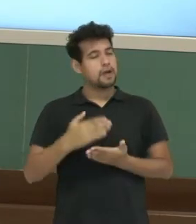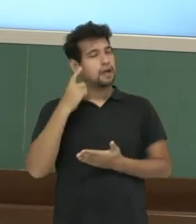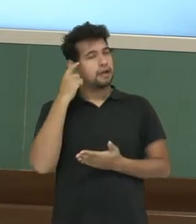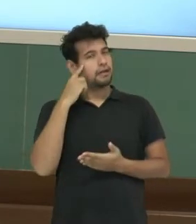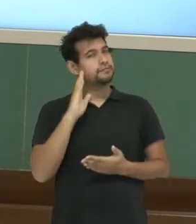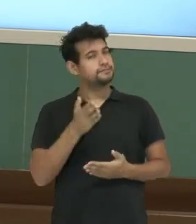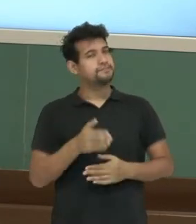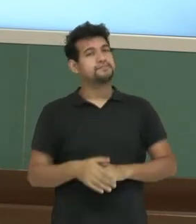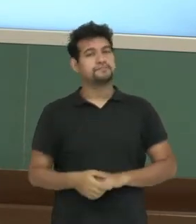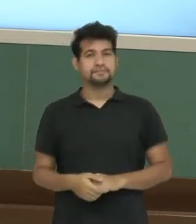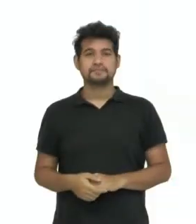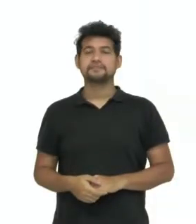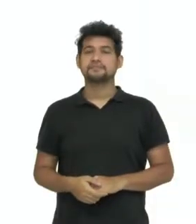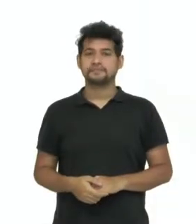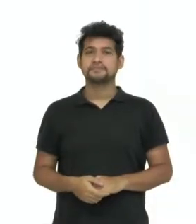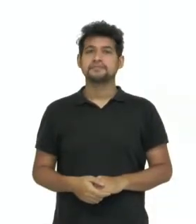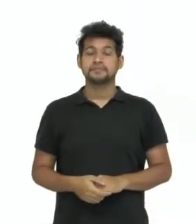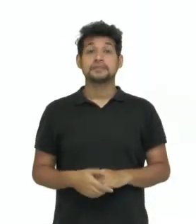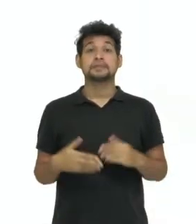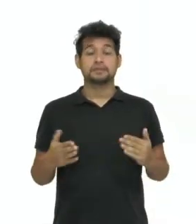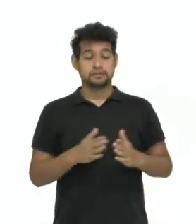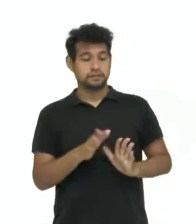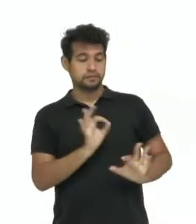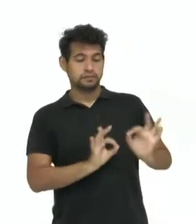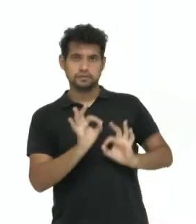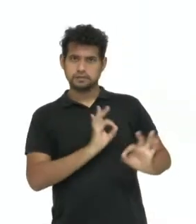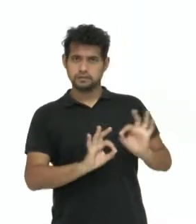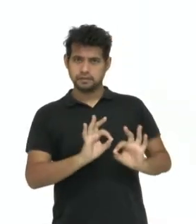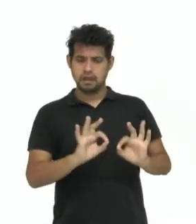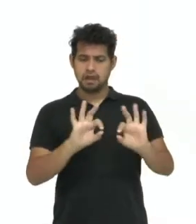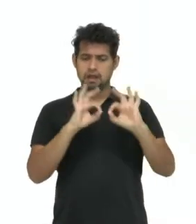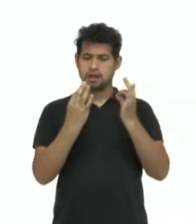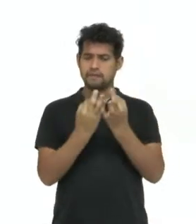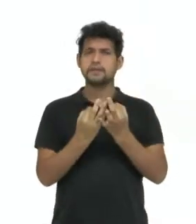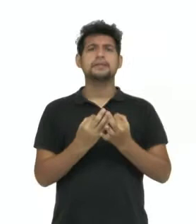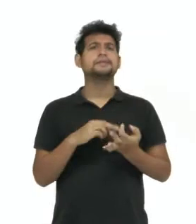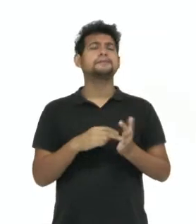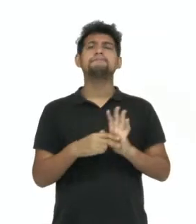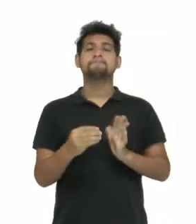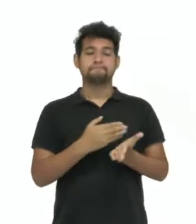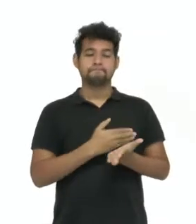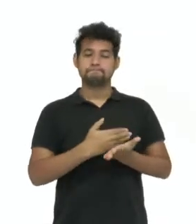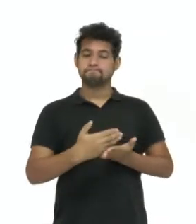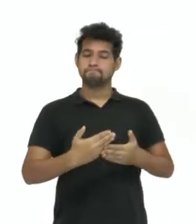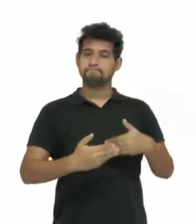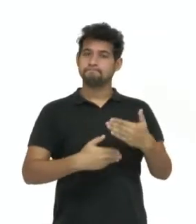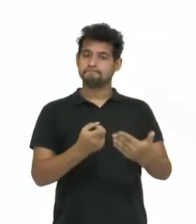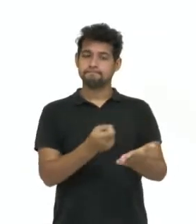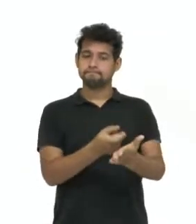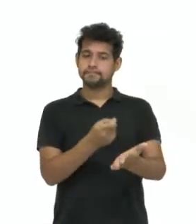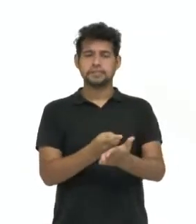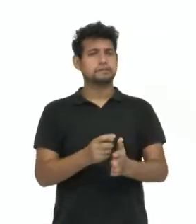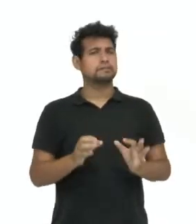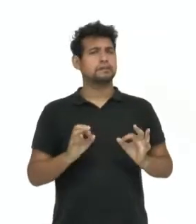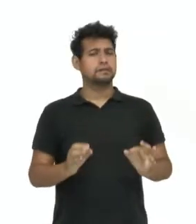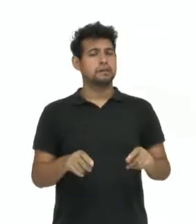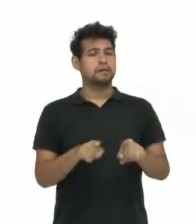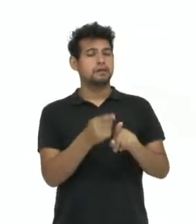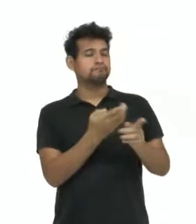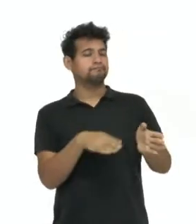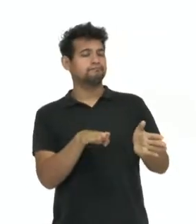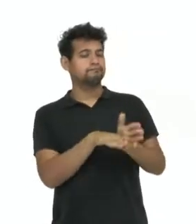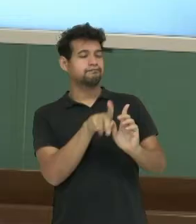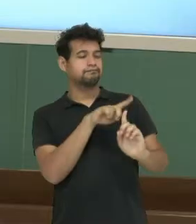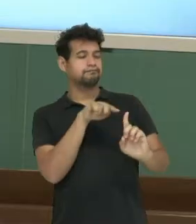é? Organizar o orçamento familiar é o ponto de partida para deixar as contas em dia e alcançar os seus